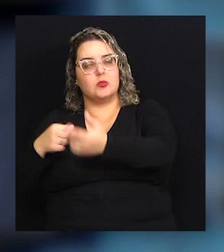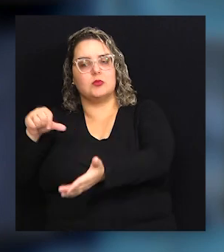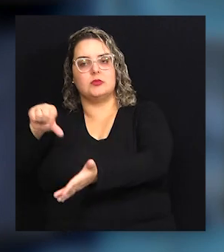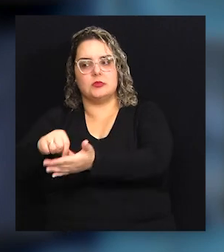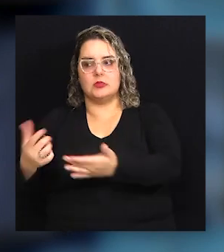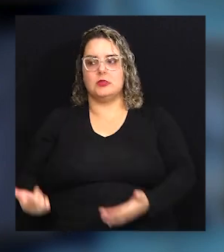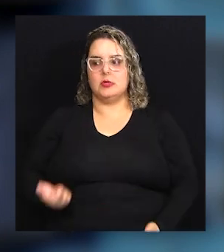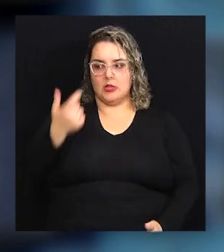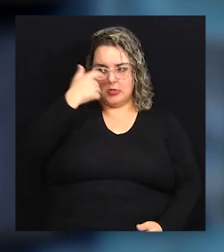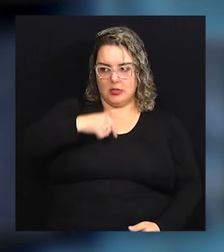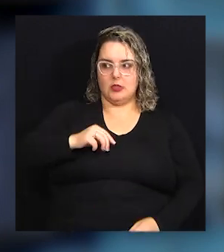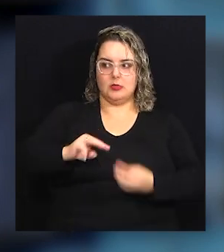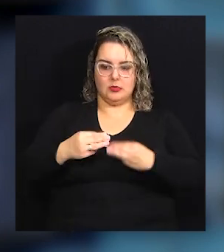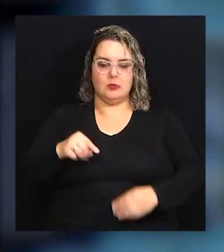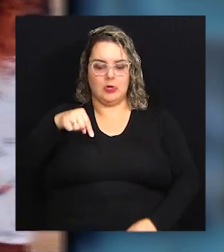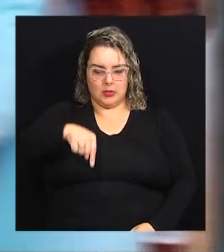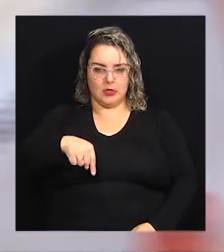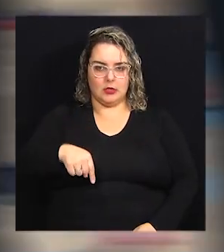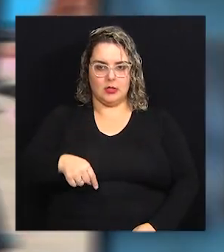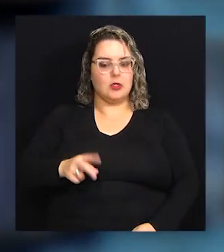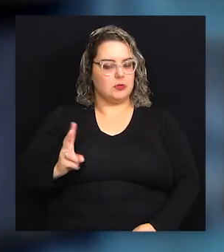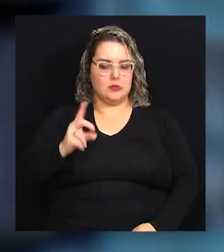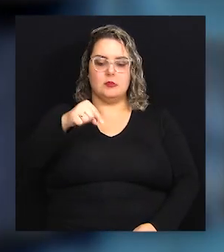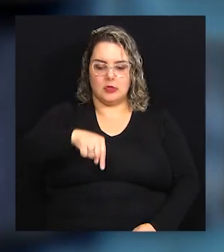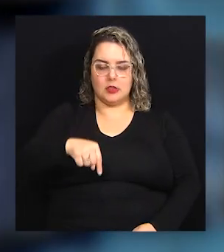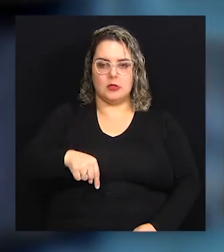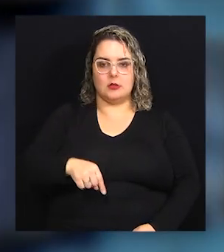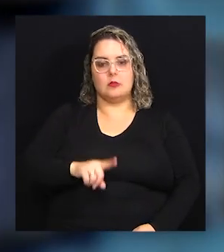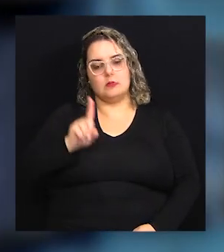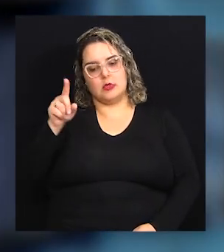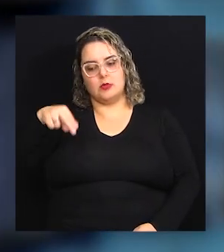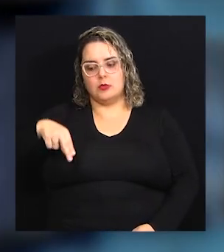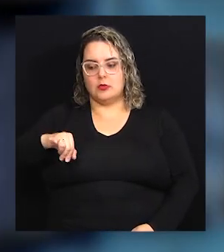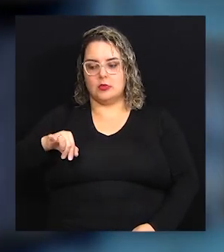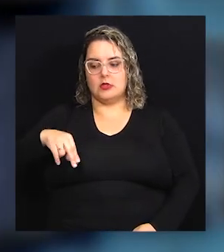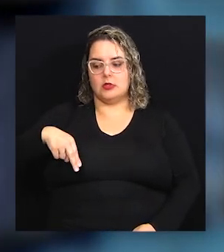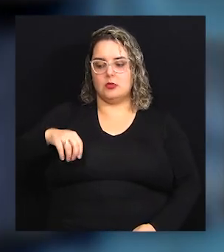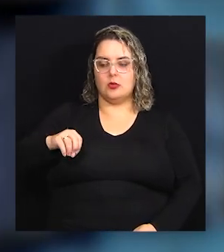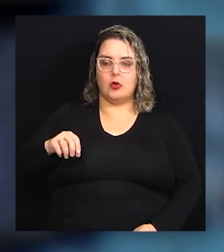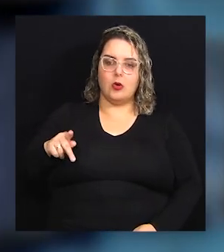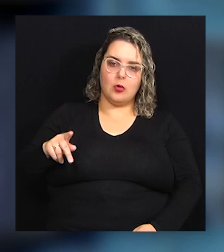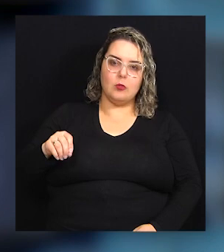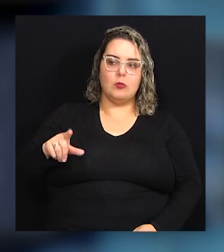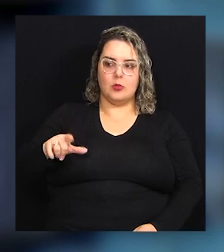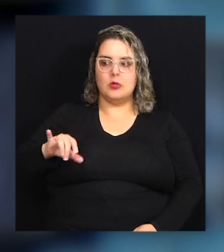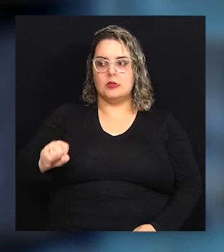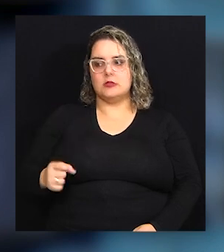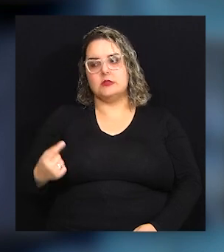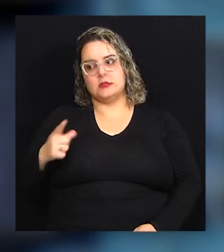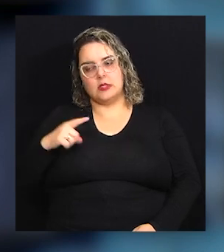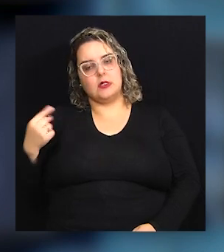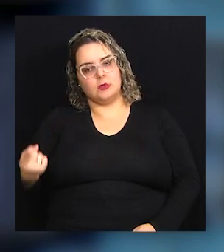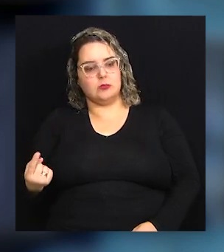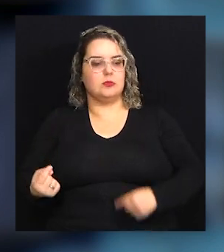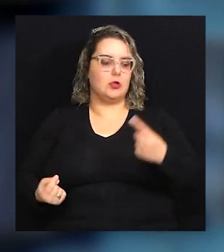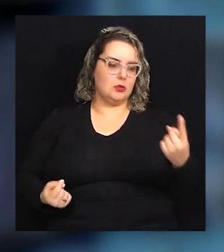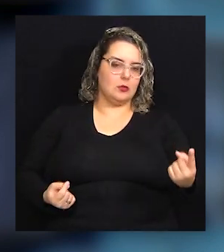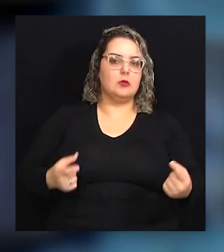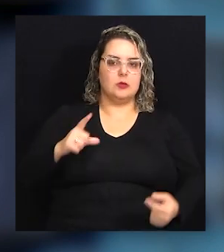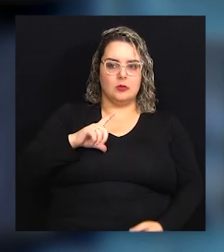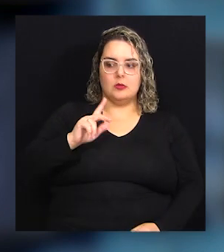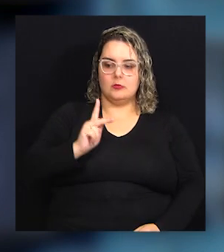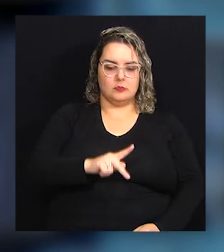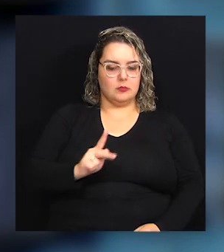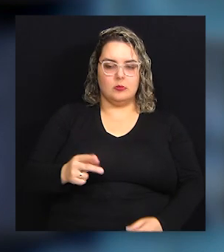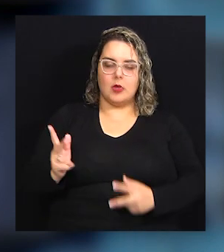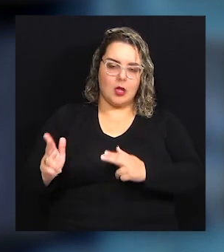outra instituição. Eu sou de música fixo aqui, eu não saio daqui. Mas lá no Nilópolis tem um de música e no Santana também tem um.